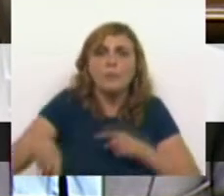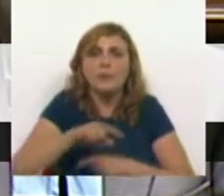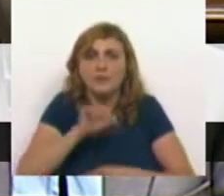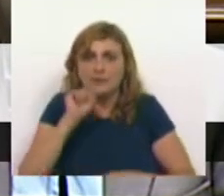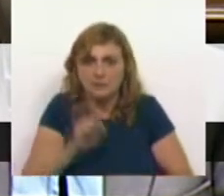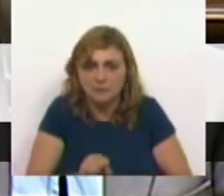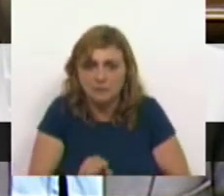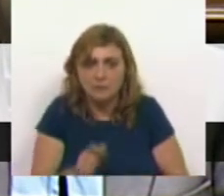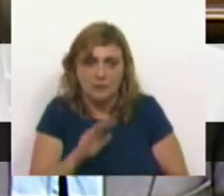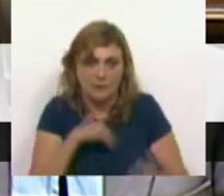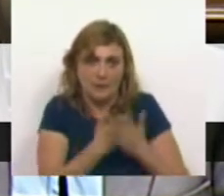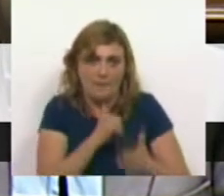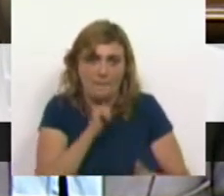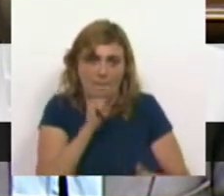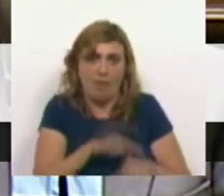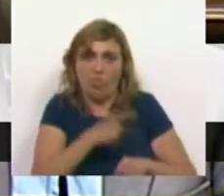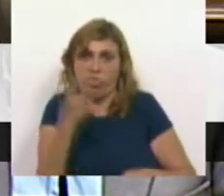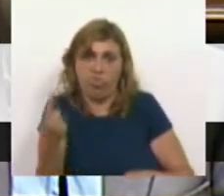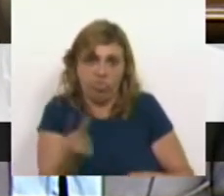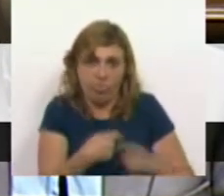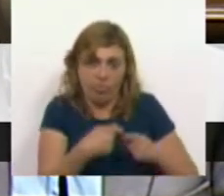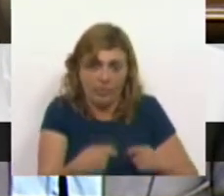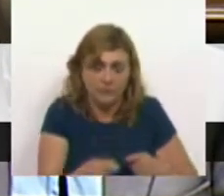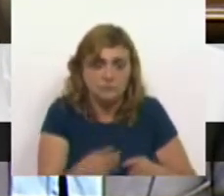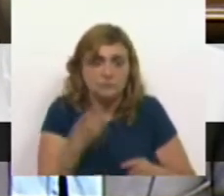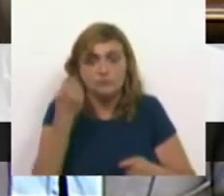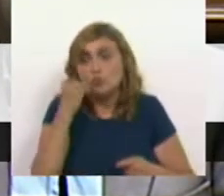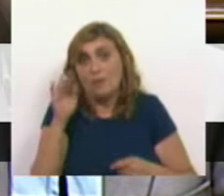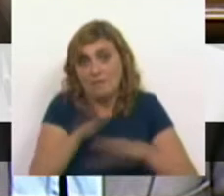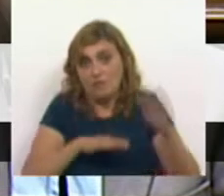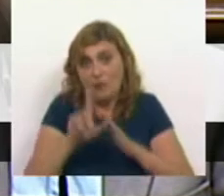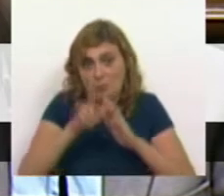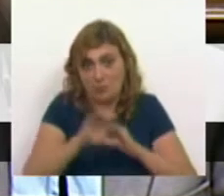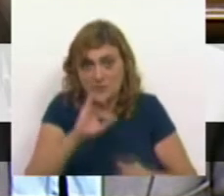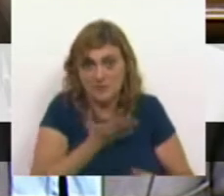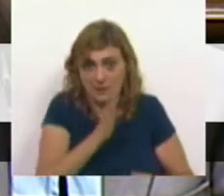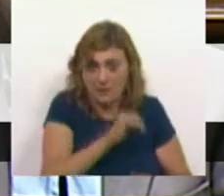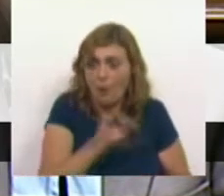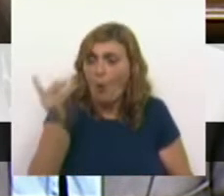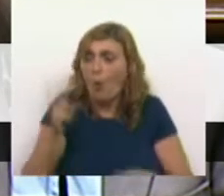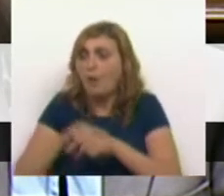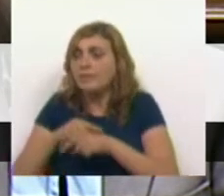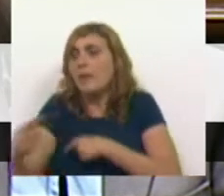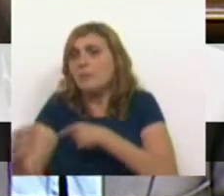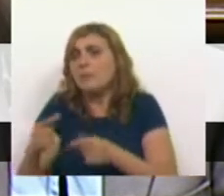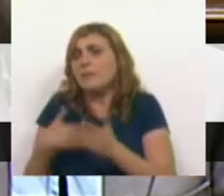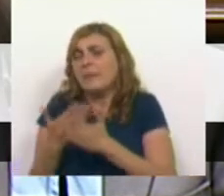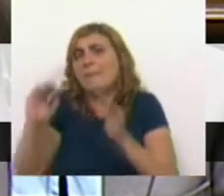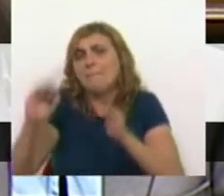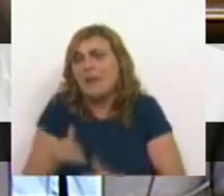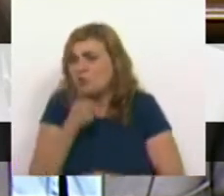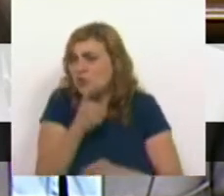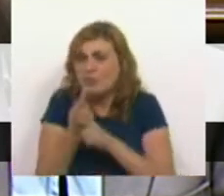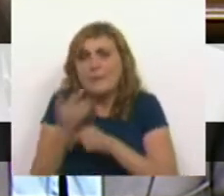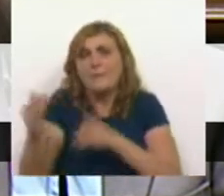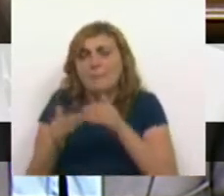entre consagrar a morte lenta e inconsciente, como faz o projeto do CDS, ou encurtar a agonia e antecipar a